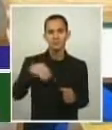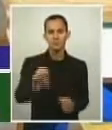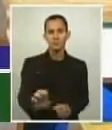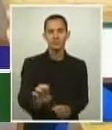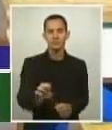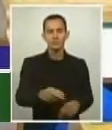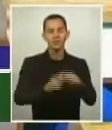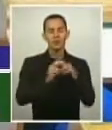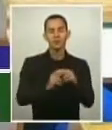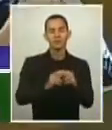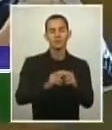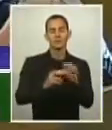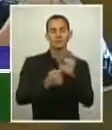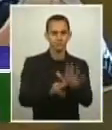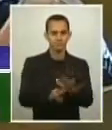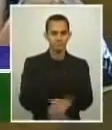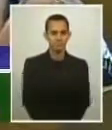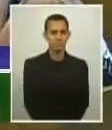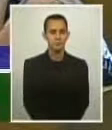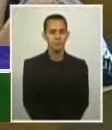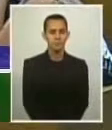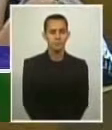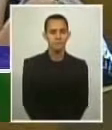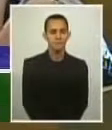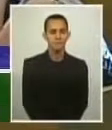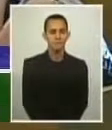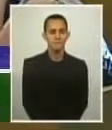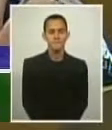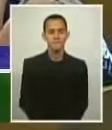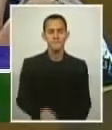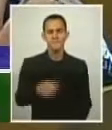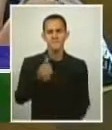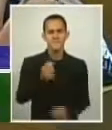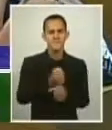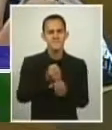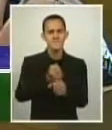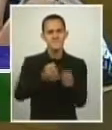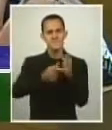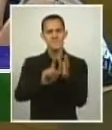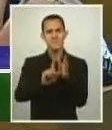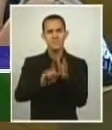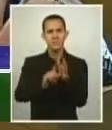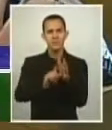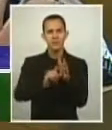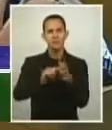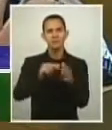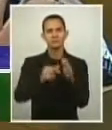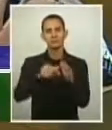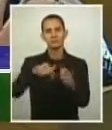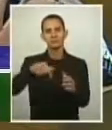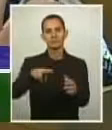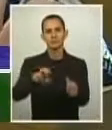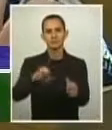e em termos repressivo né um som morreu 11 anos antes da Queda da